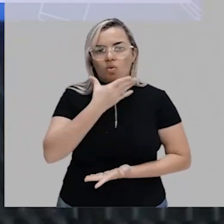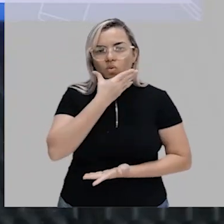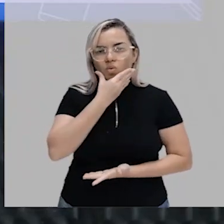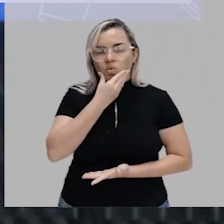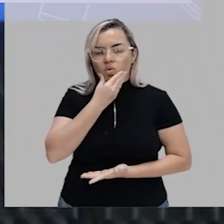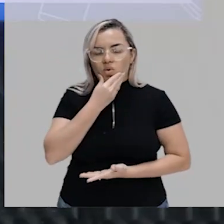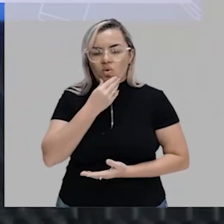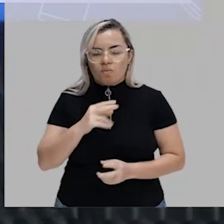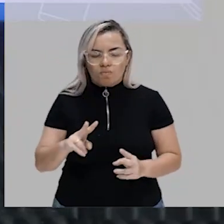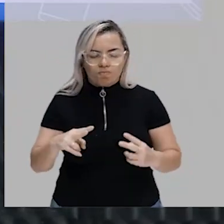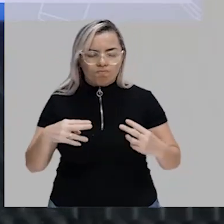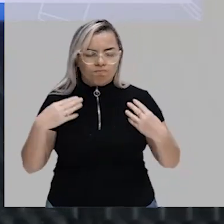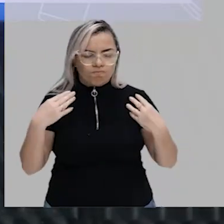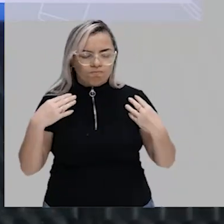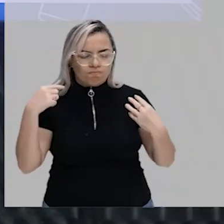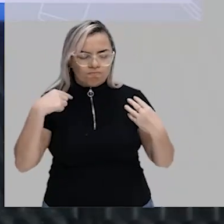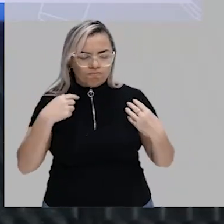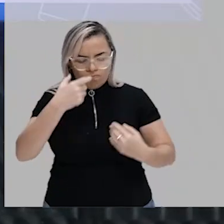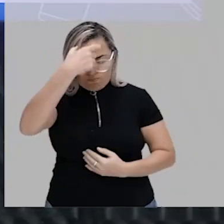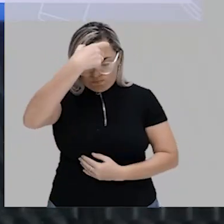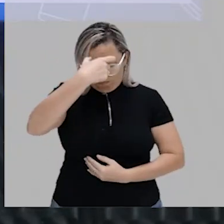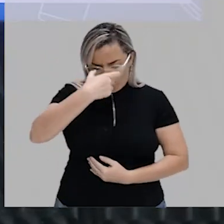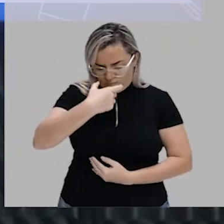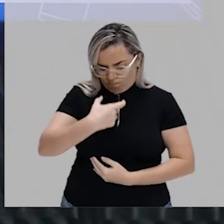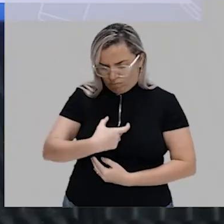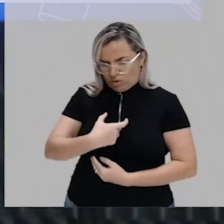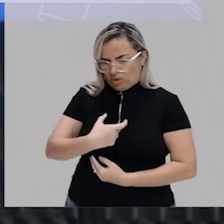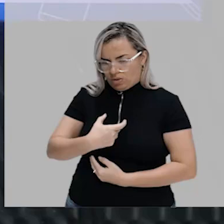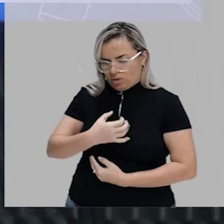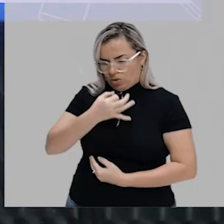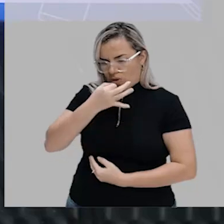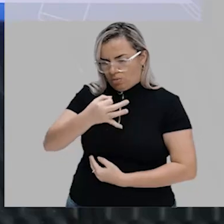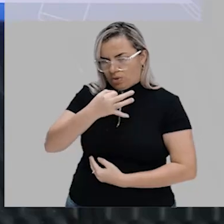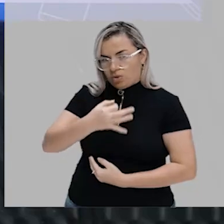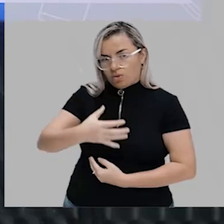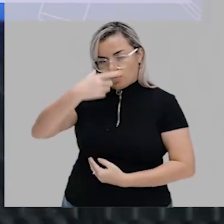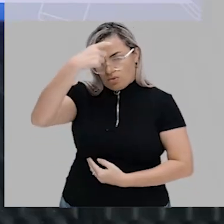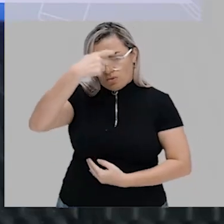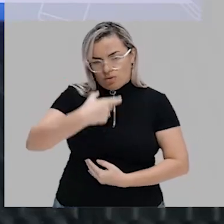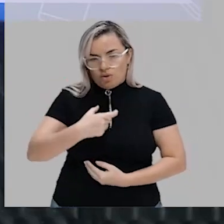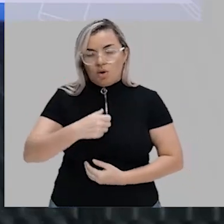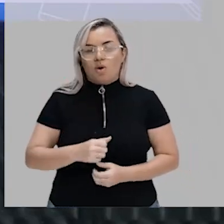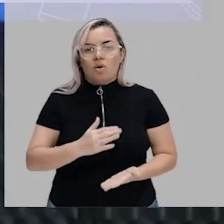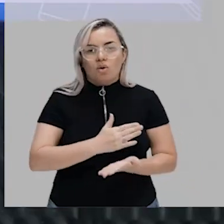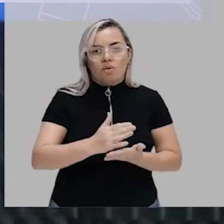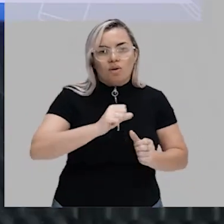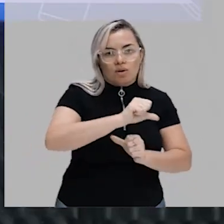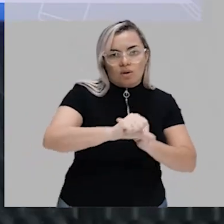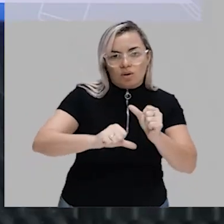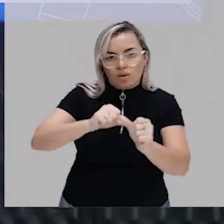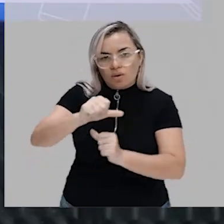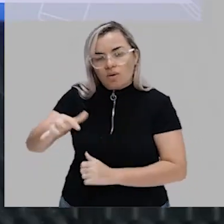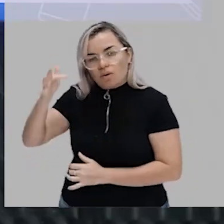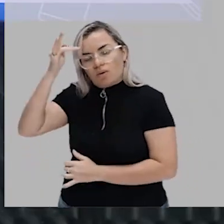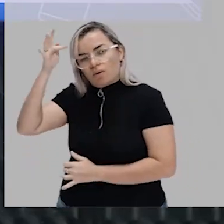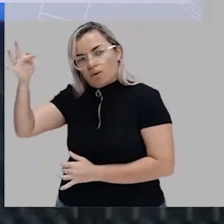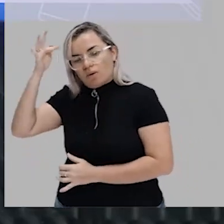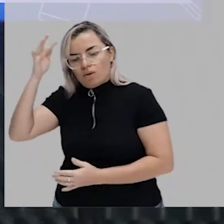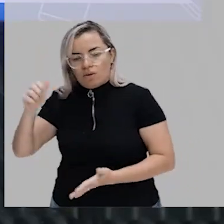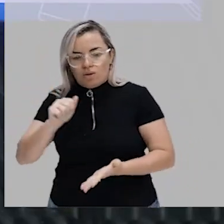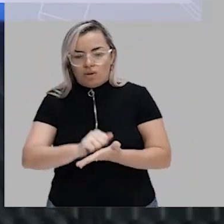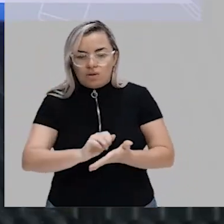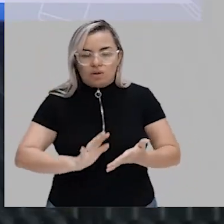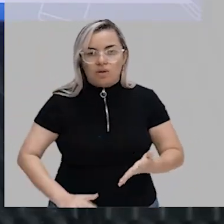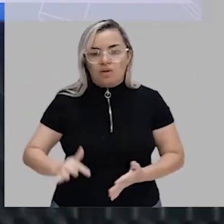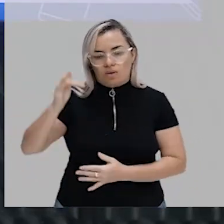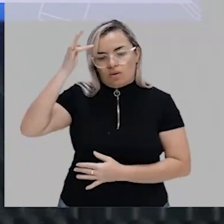observa, a percepção que o ser humano tem de si mesmo, começou a mudar a partir da filosofia. A atividade filosófica é